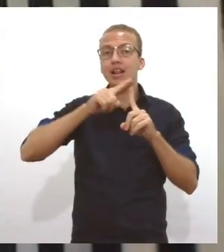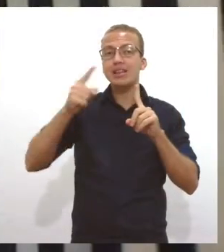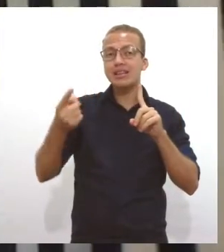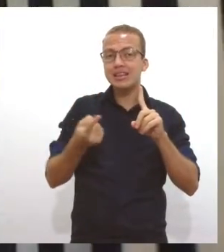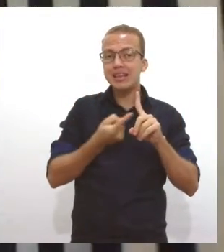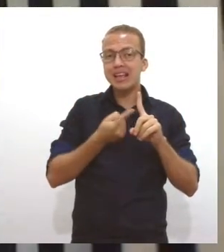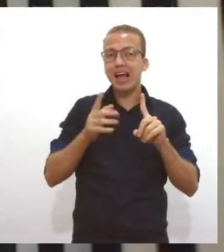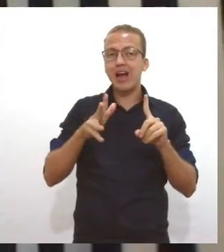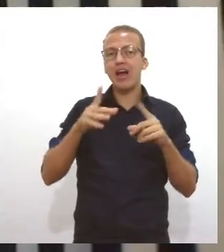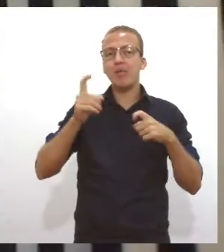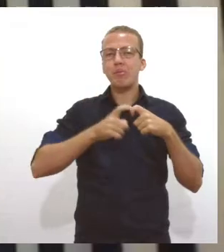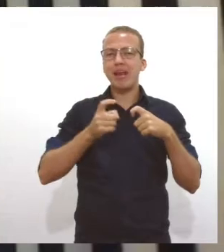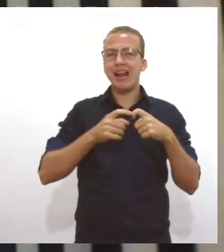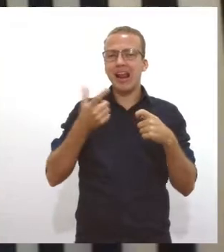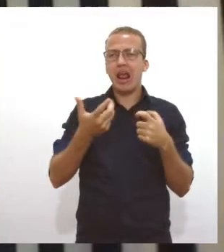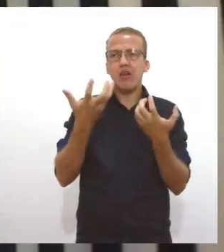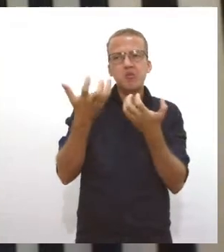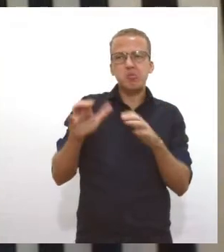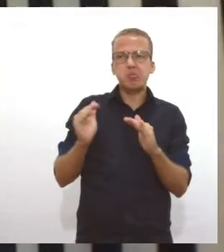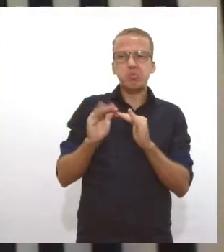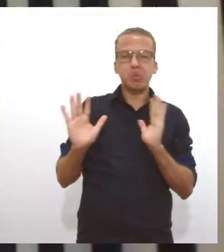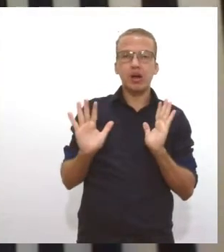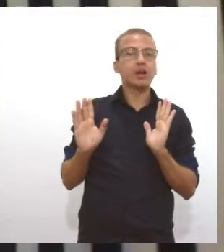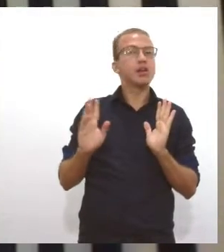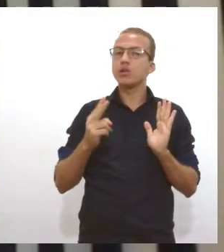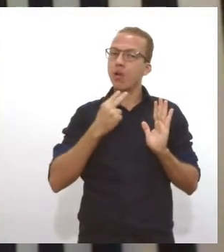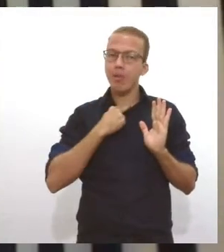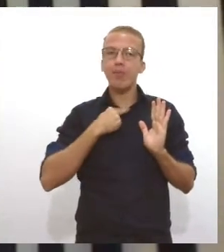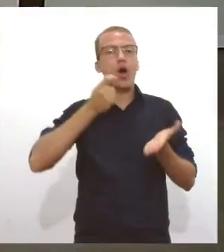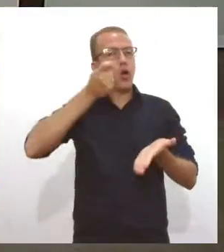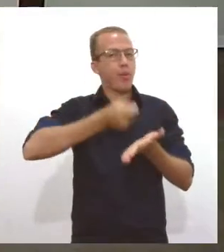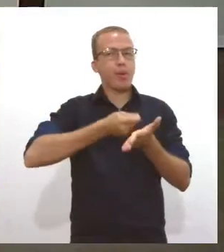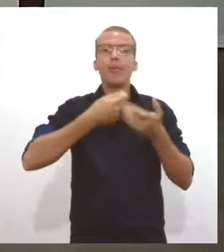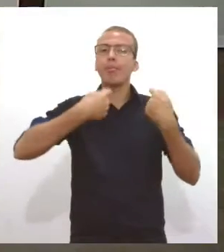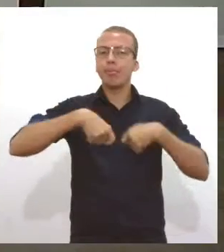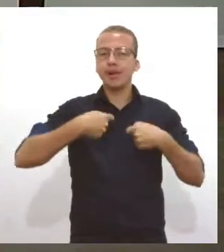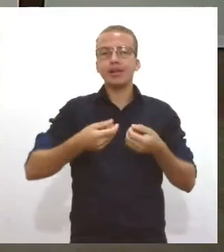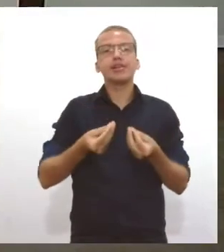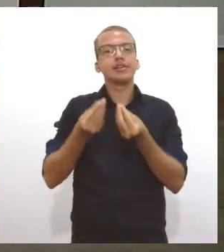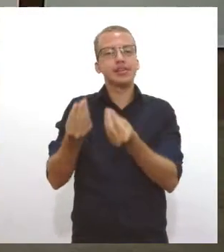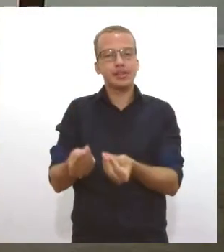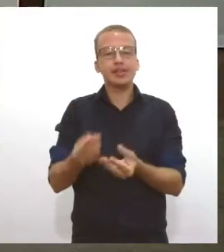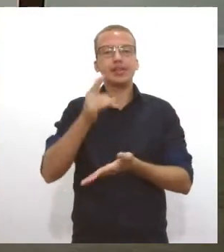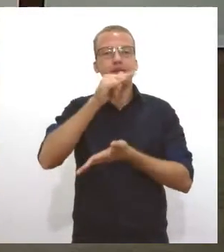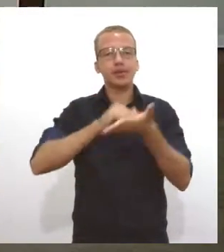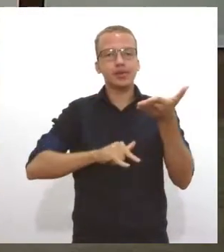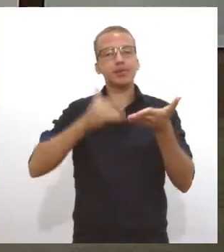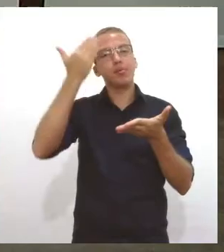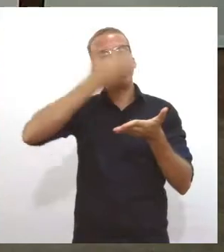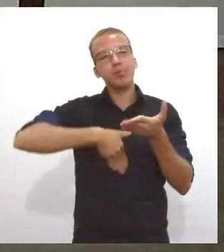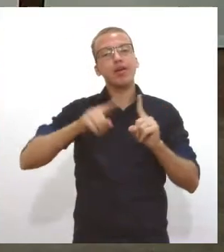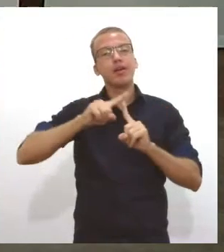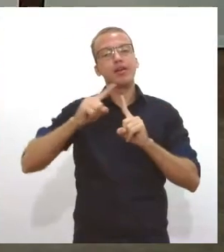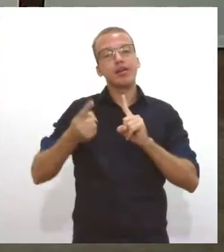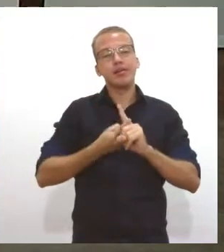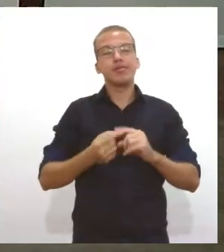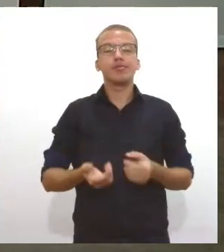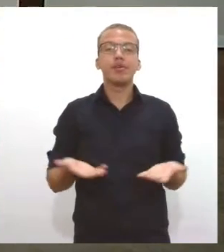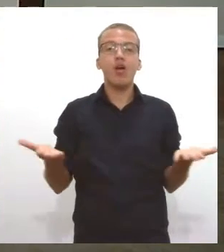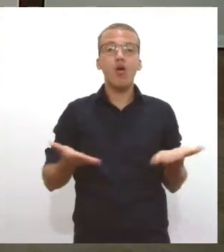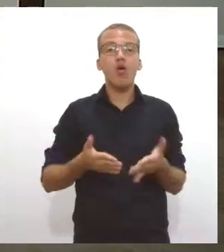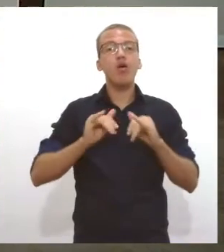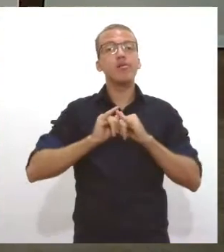aquelas possam apresentar no seu local de trabalho Perpétua foi anunciada recentemente a vacinação